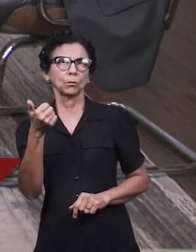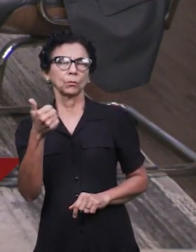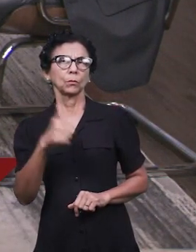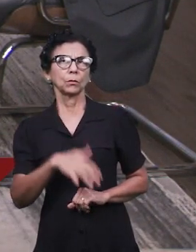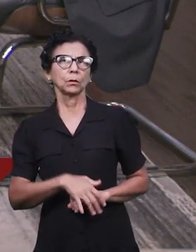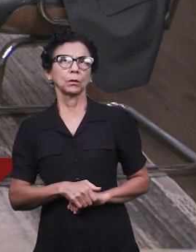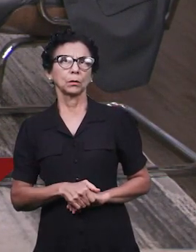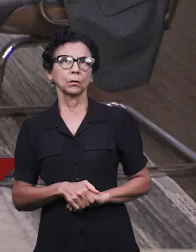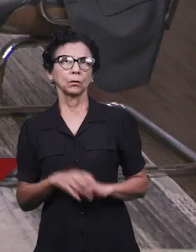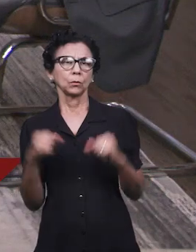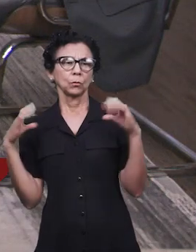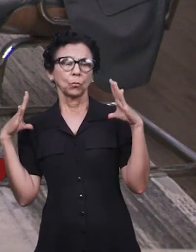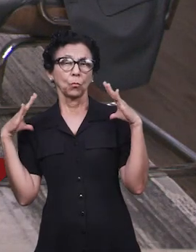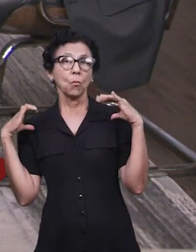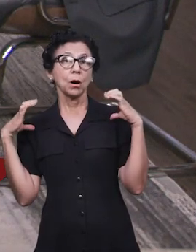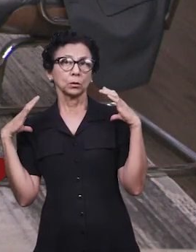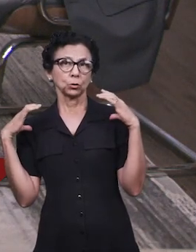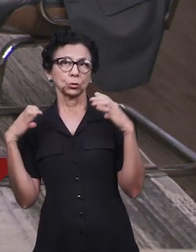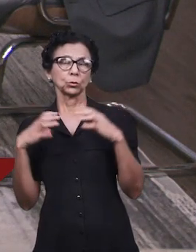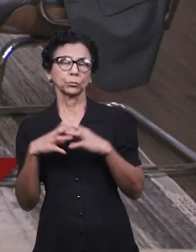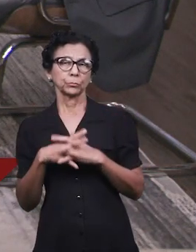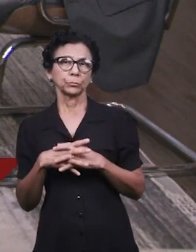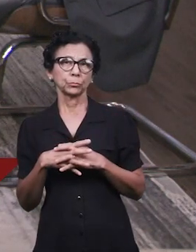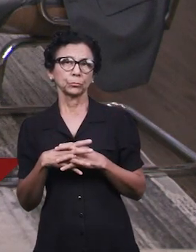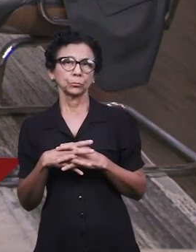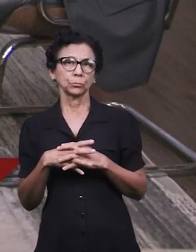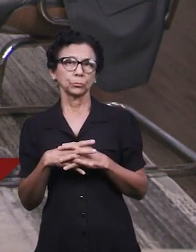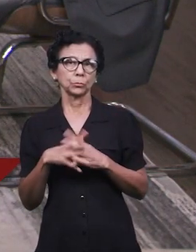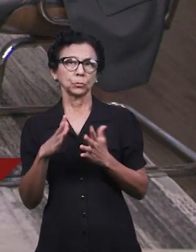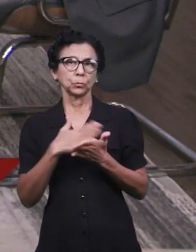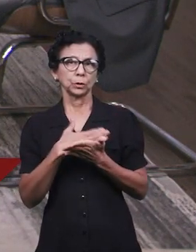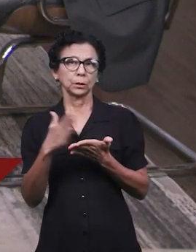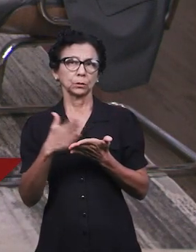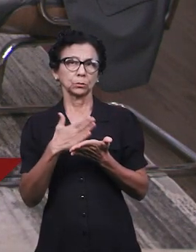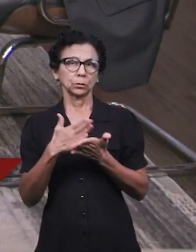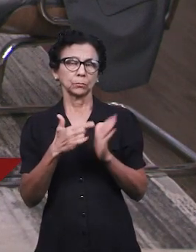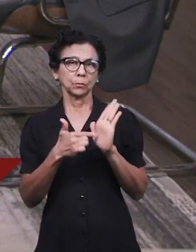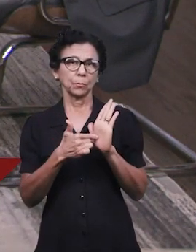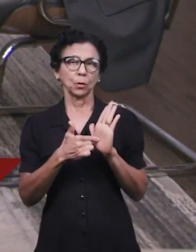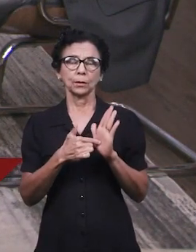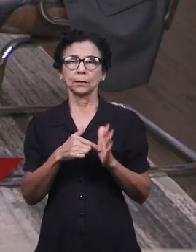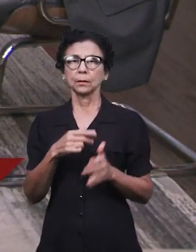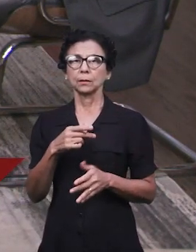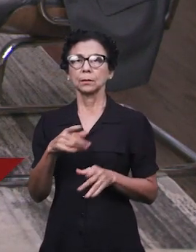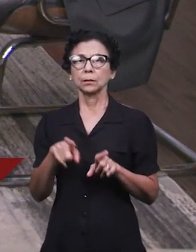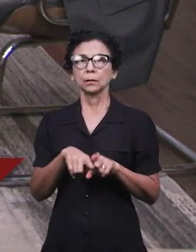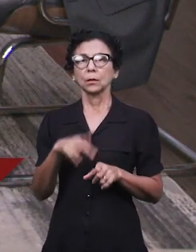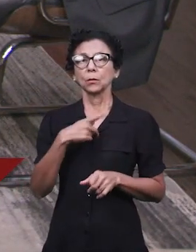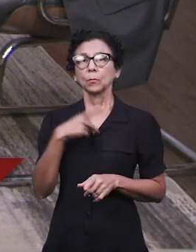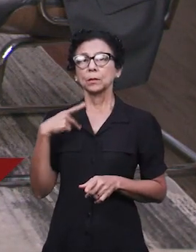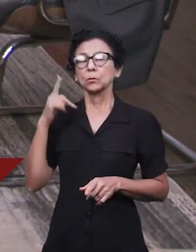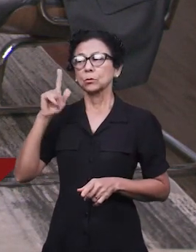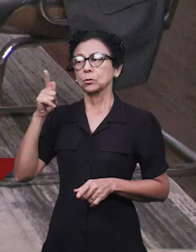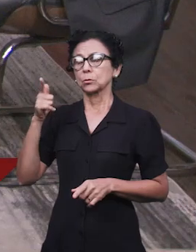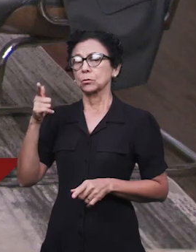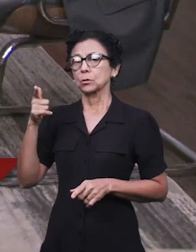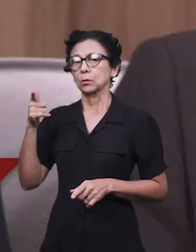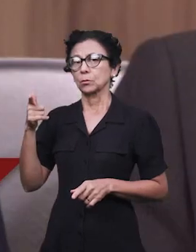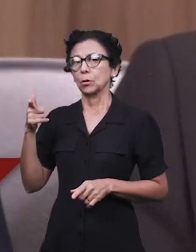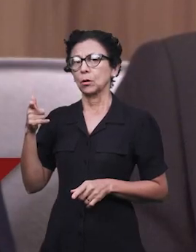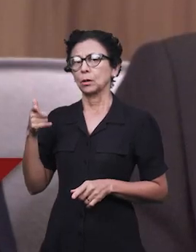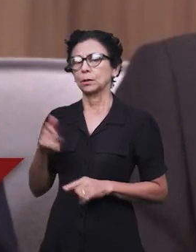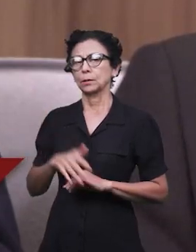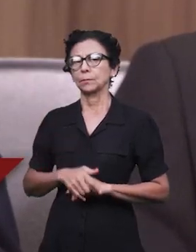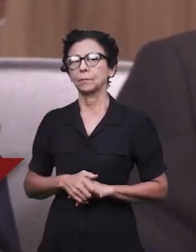pastor Gedeuti há pouco falou do Espírito Santo. E o Senhor Jesus deixou isso muito claro,